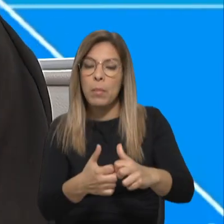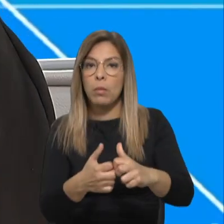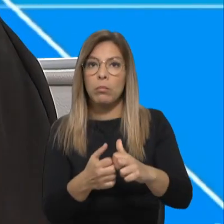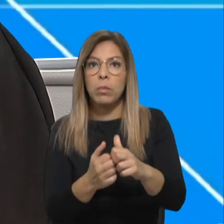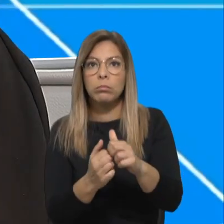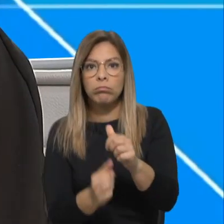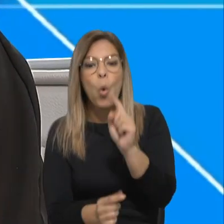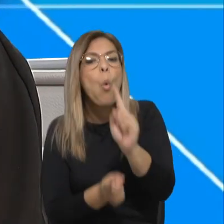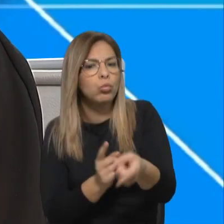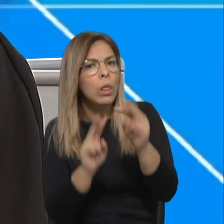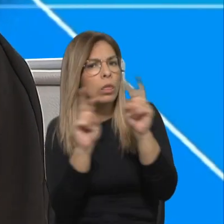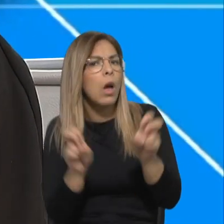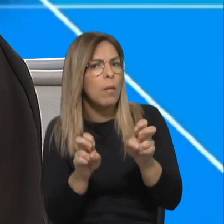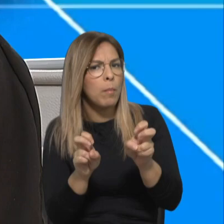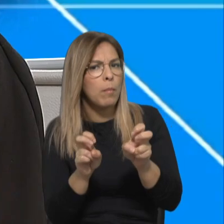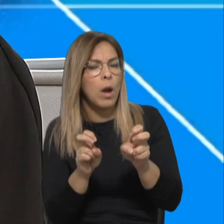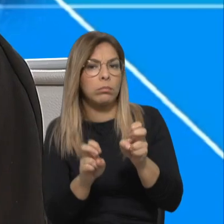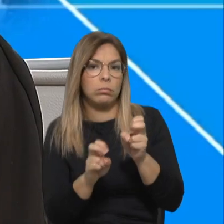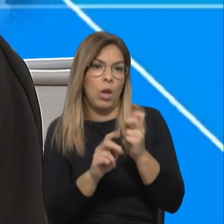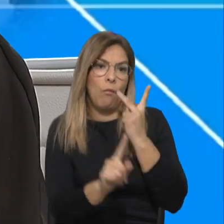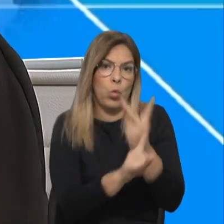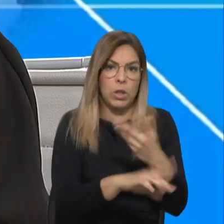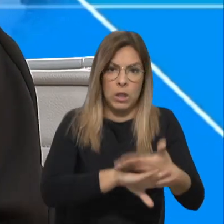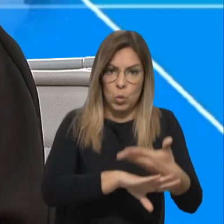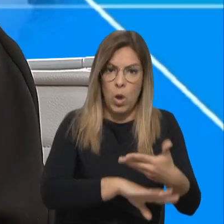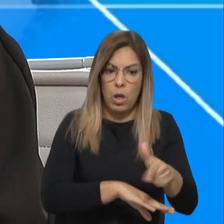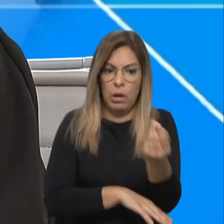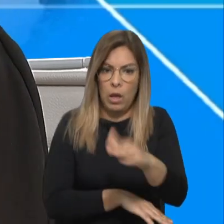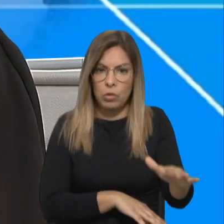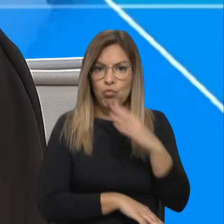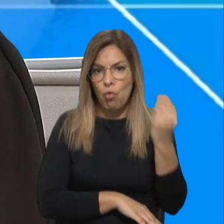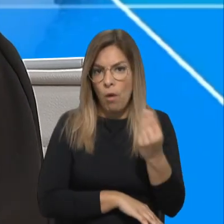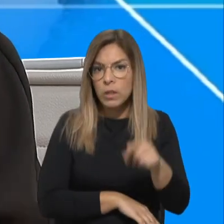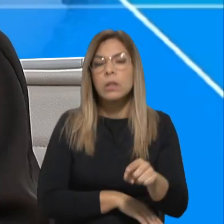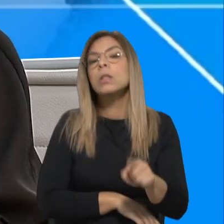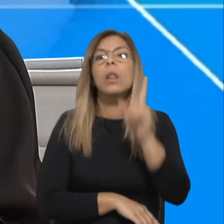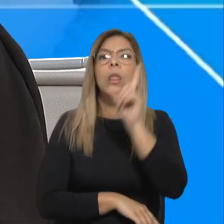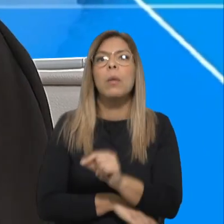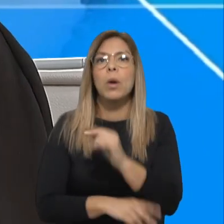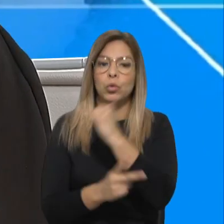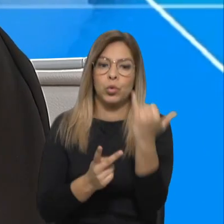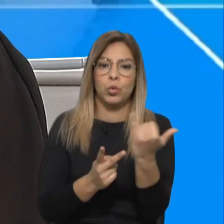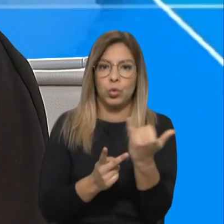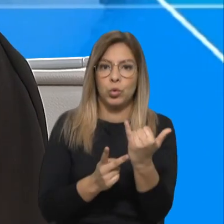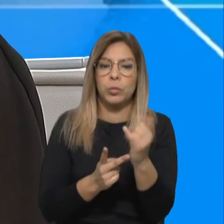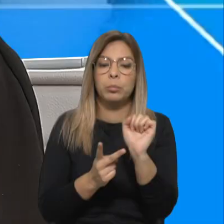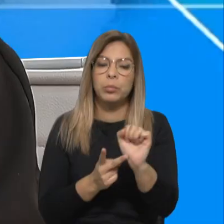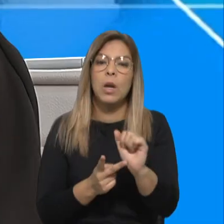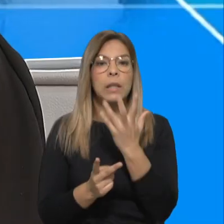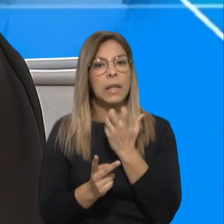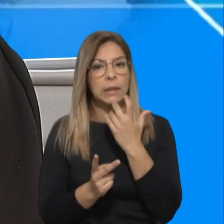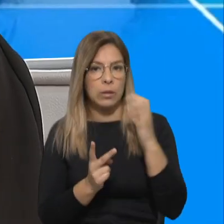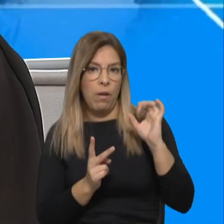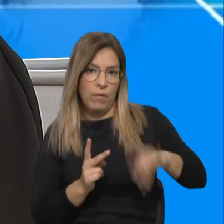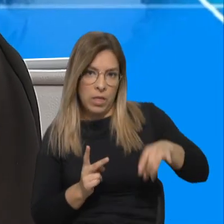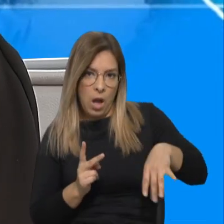que é que falamos quando falamos de violência sexual contra crianças e jovens. Depois tem uma segunda parte que é focada sobretudo na prevenção, porque é de facto